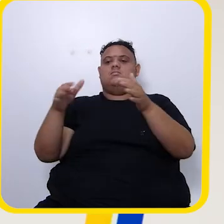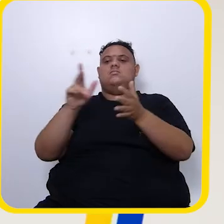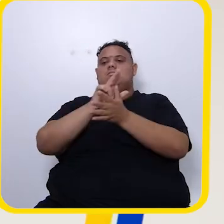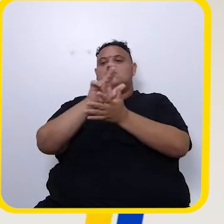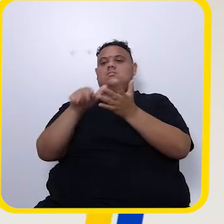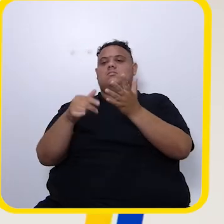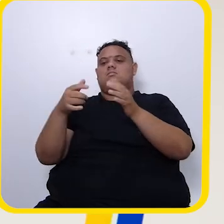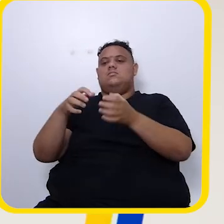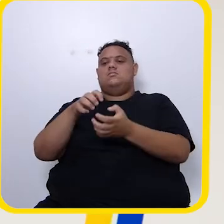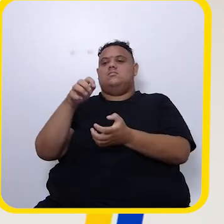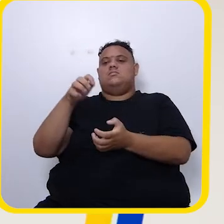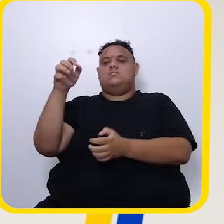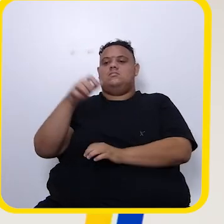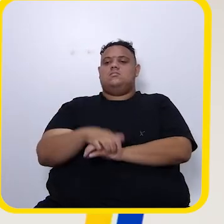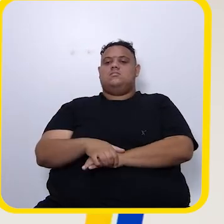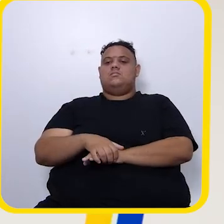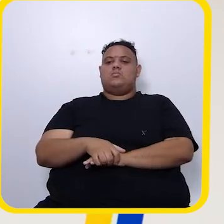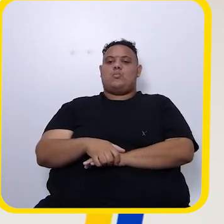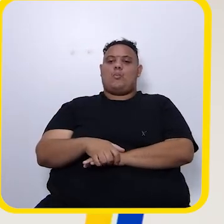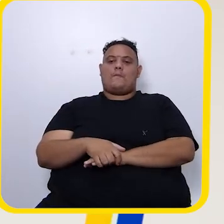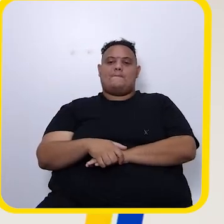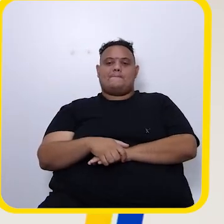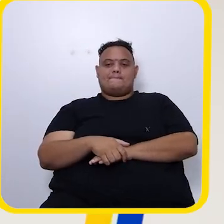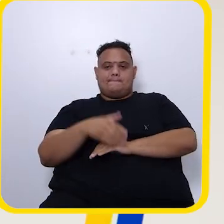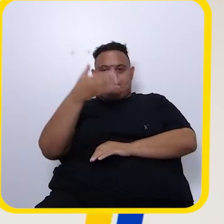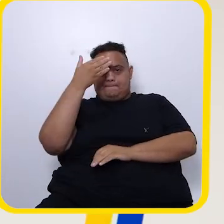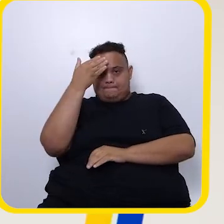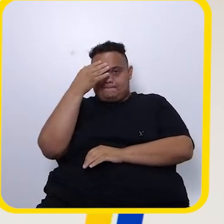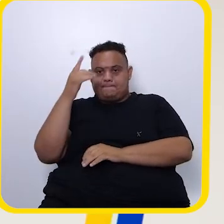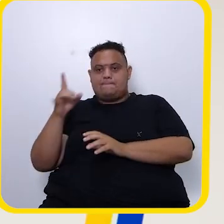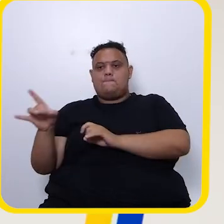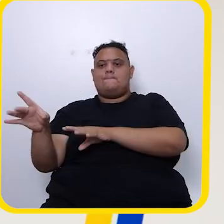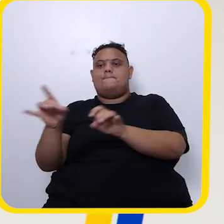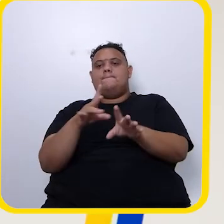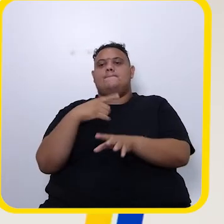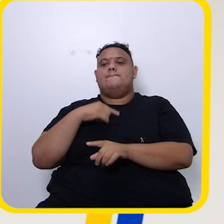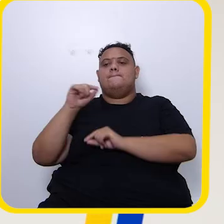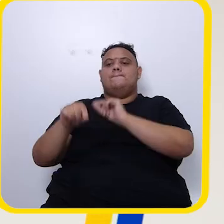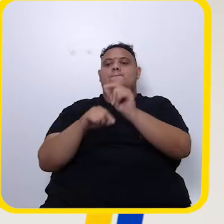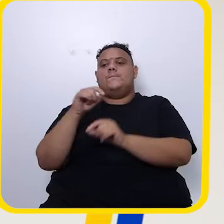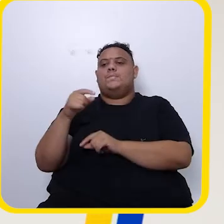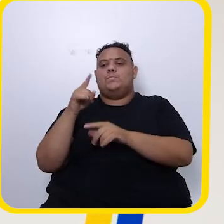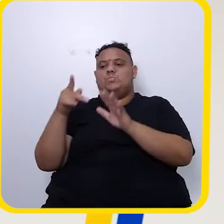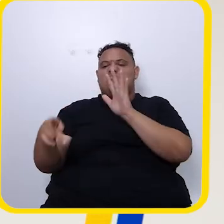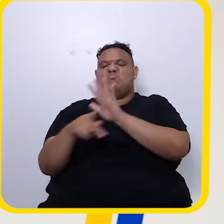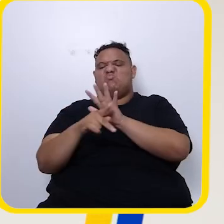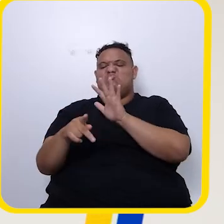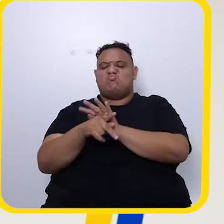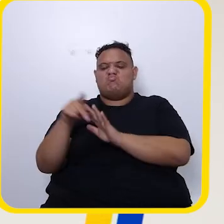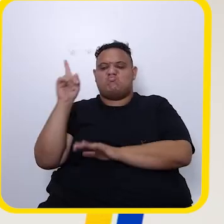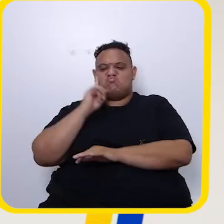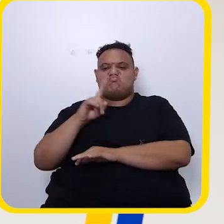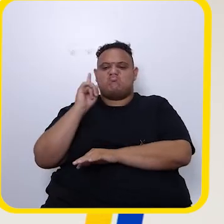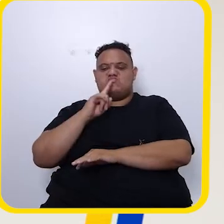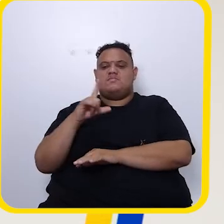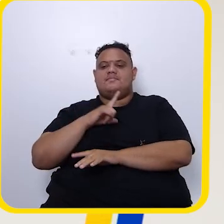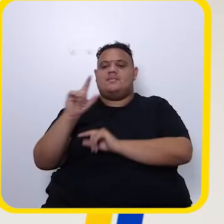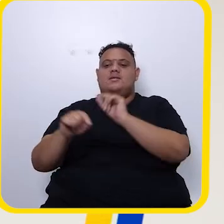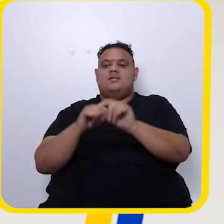das exportações. Então, grande parte das exportações cubanas, né, o que eles vendem, são para o próprio continente